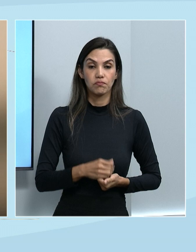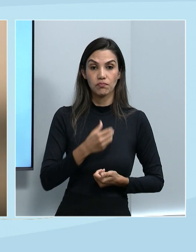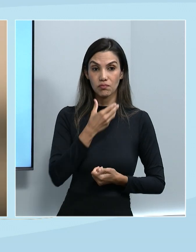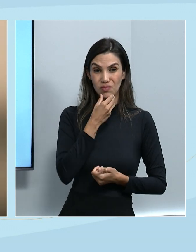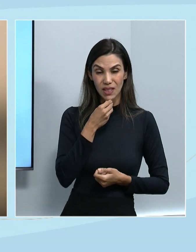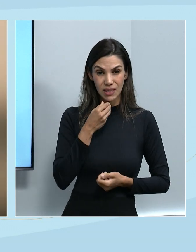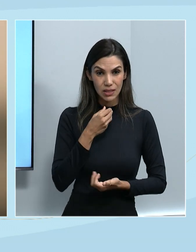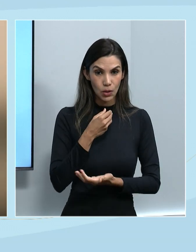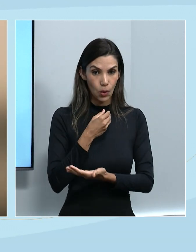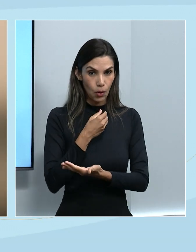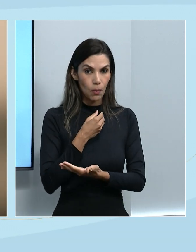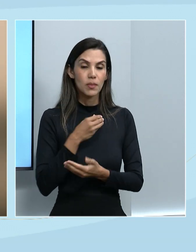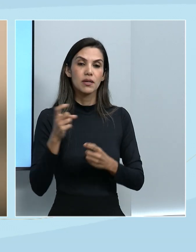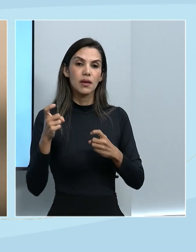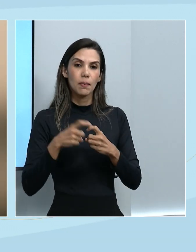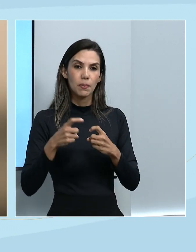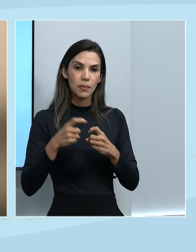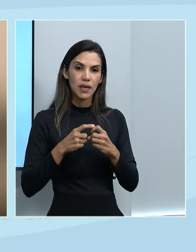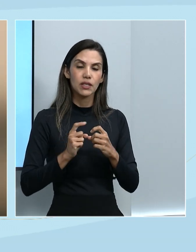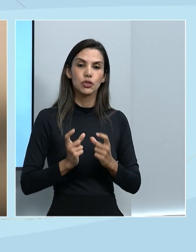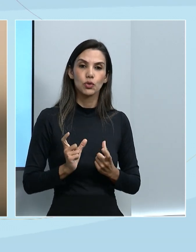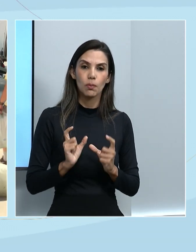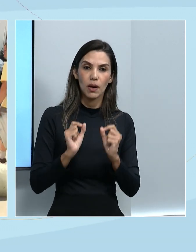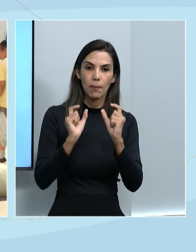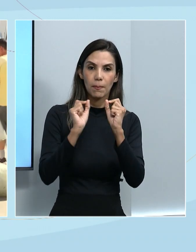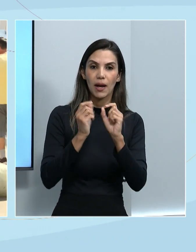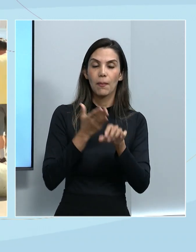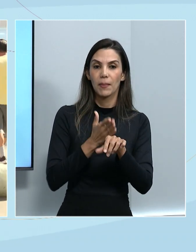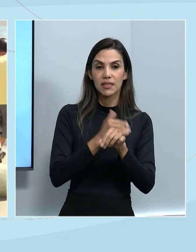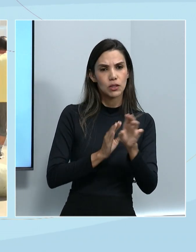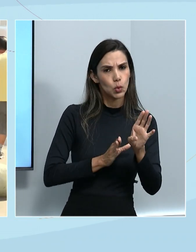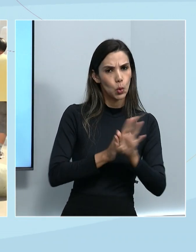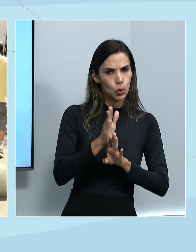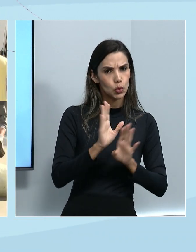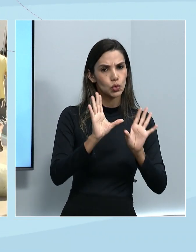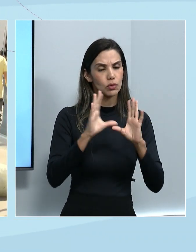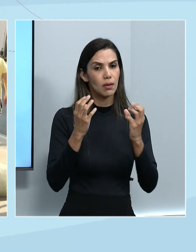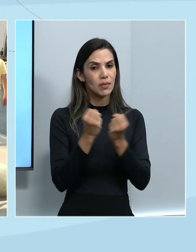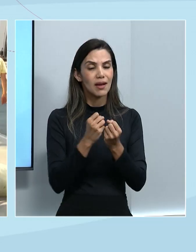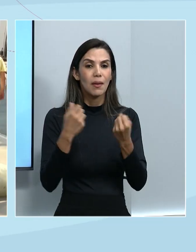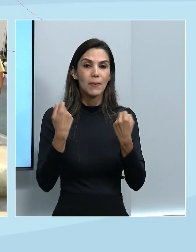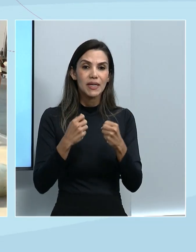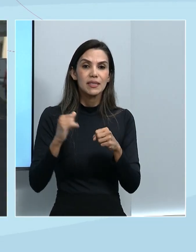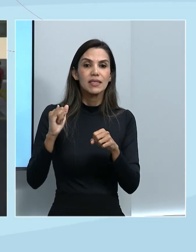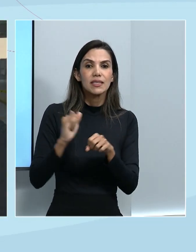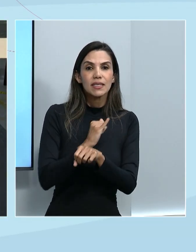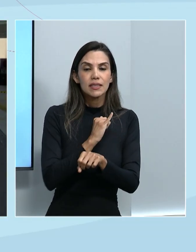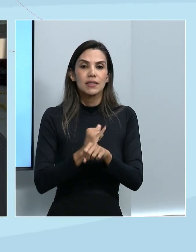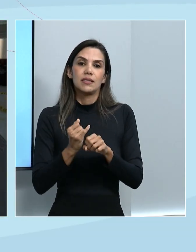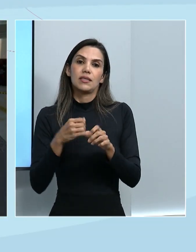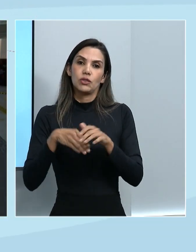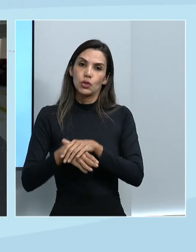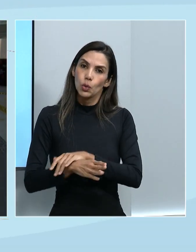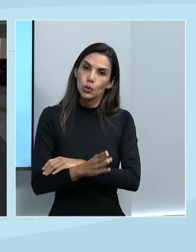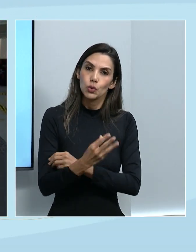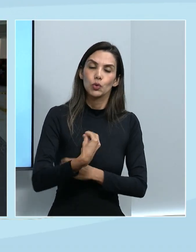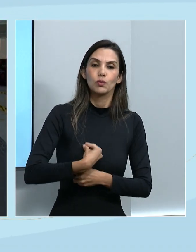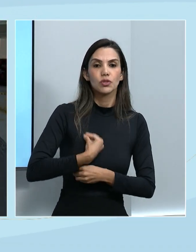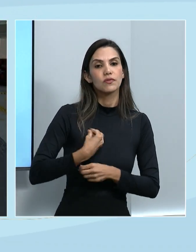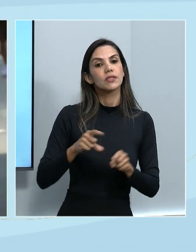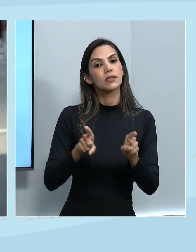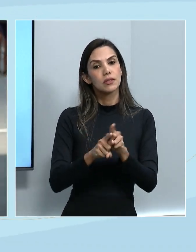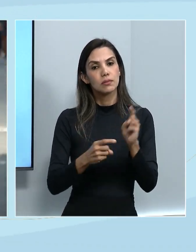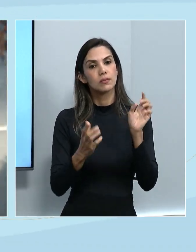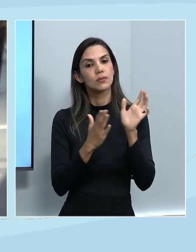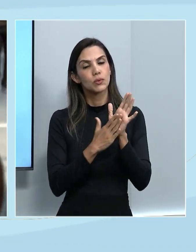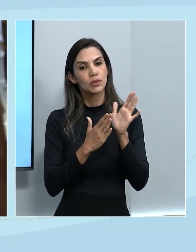foi consultor da OMS. Ele destaca que a prevenção depende de mudanças de hábitos, mas também de políticas